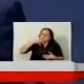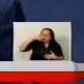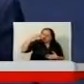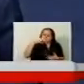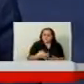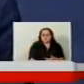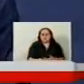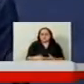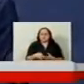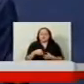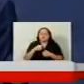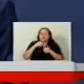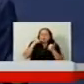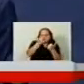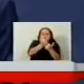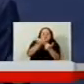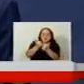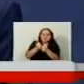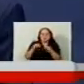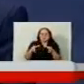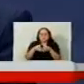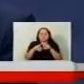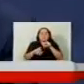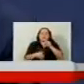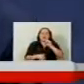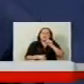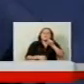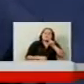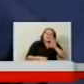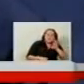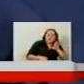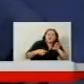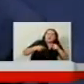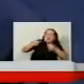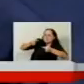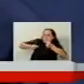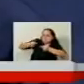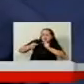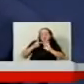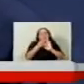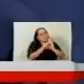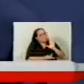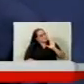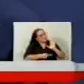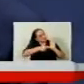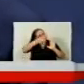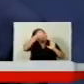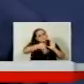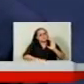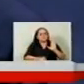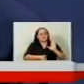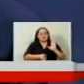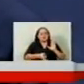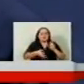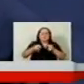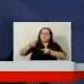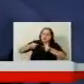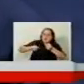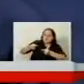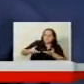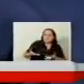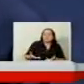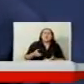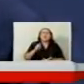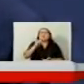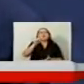que com tanto apoio do PSDB, nós teremos como fazer o debate, de ter um projeto efetivo para discutir o que